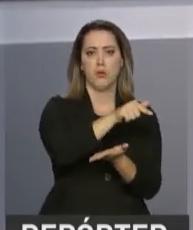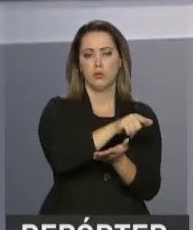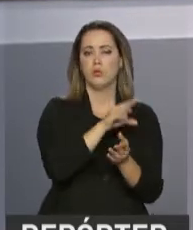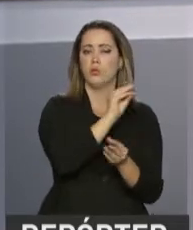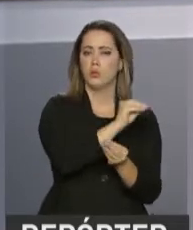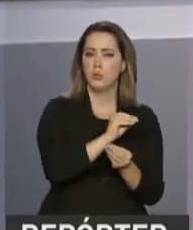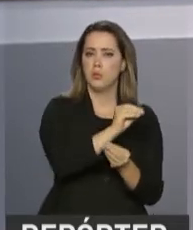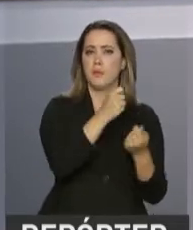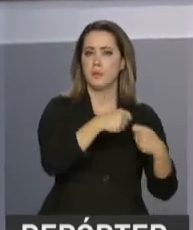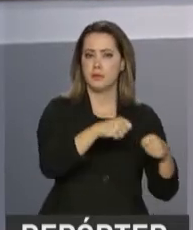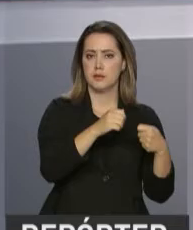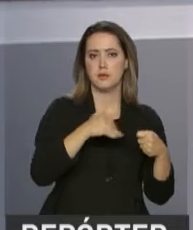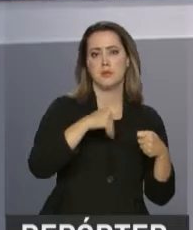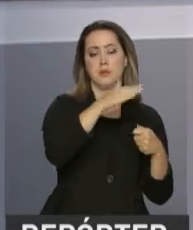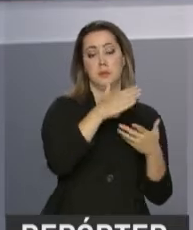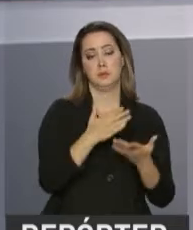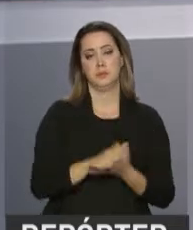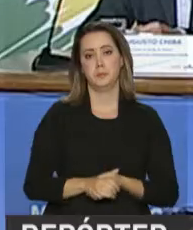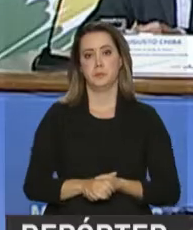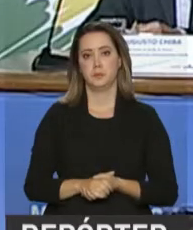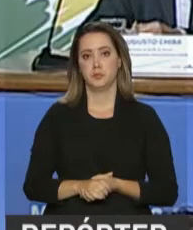mais urgentes dos ministérios.